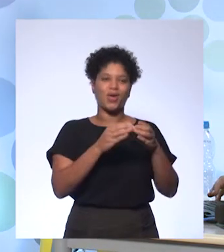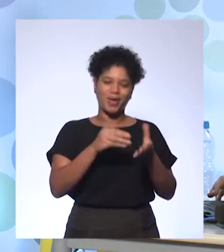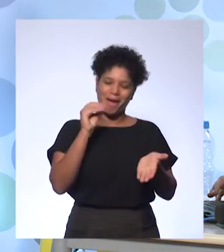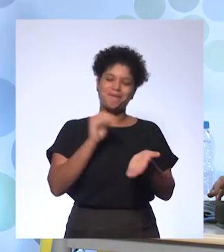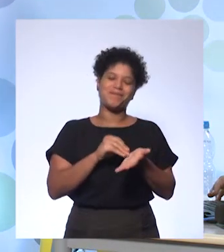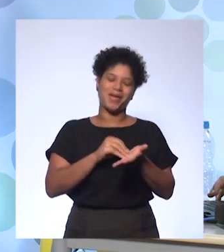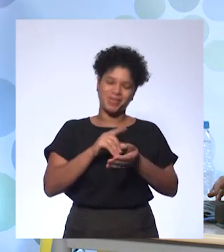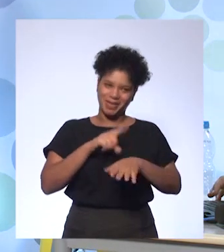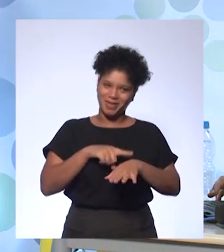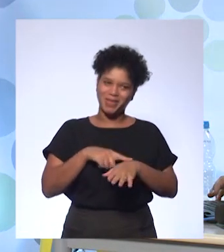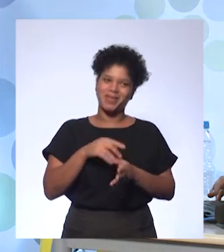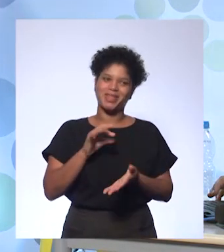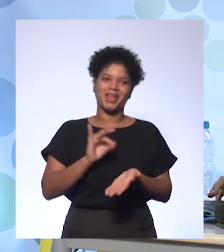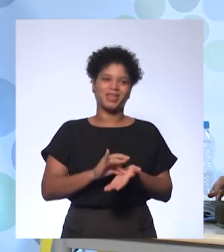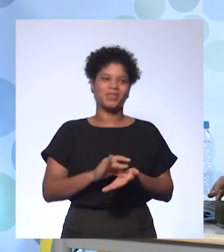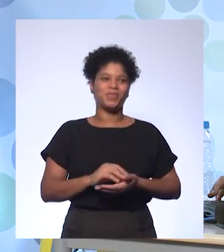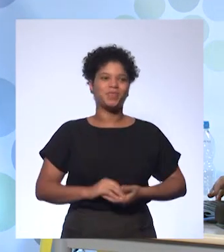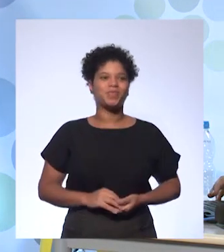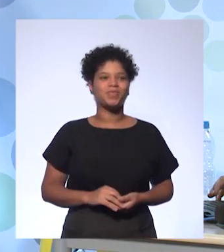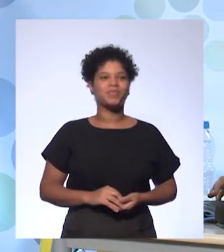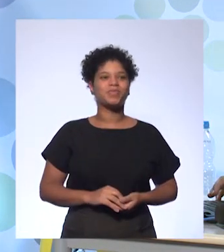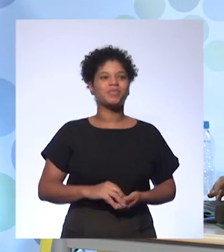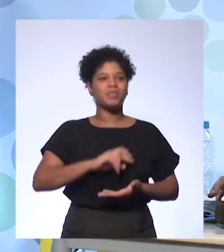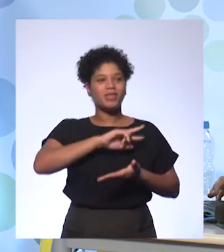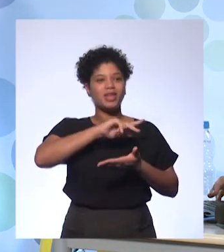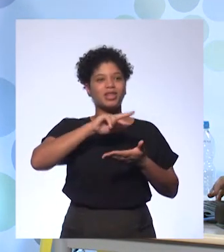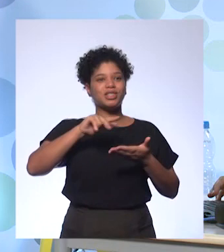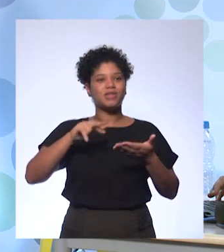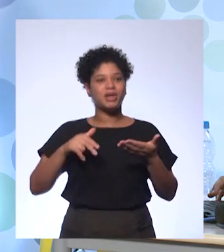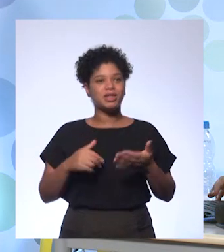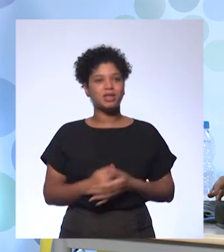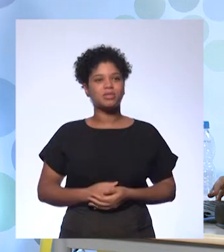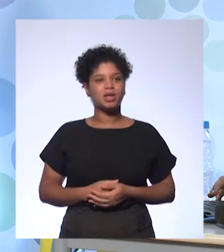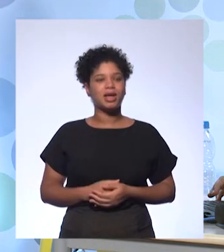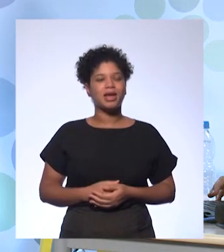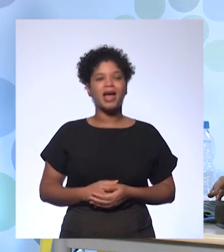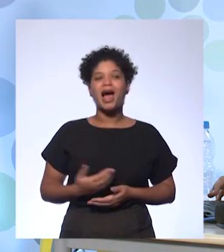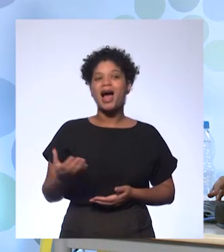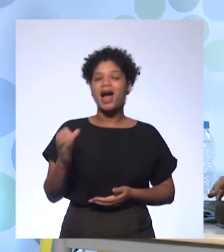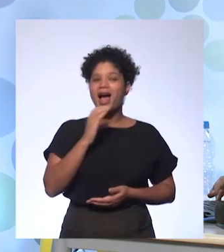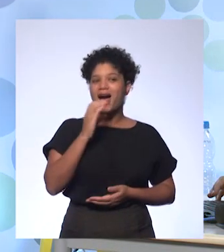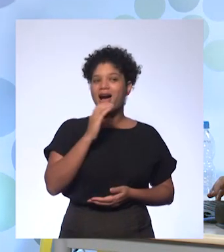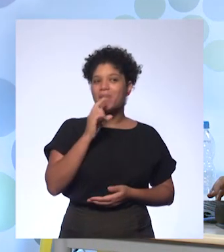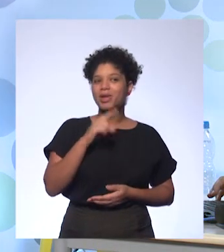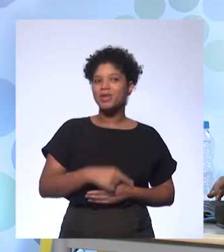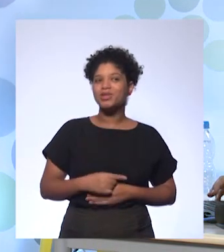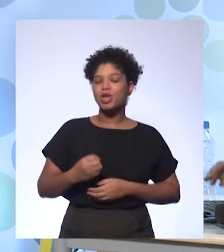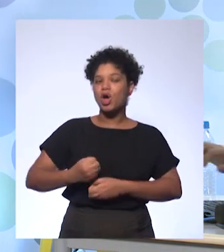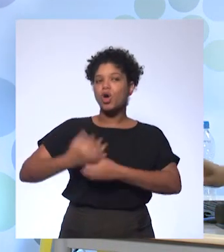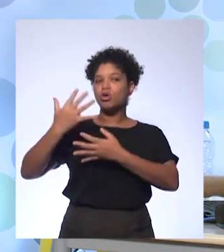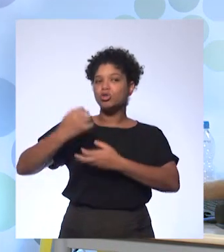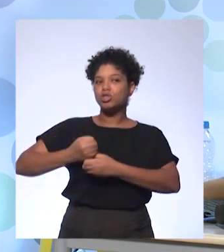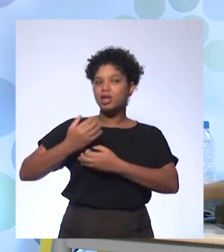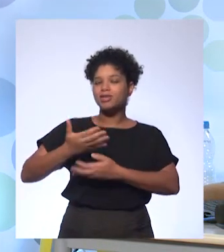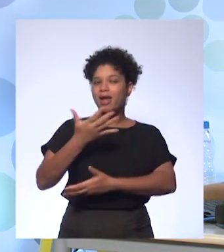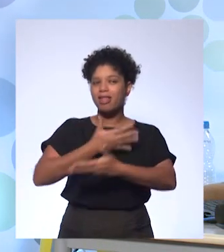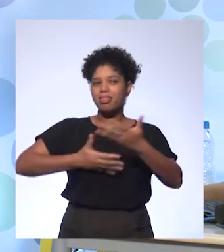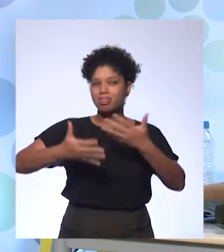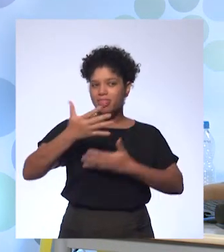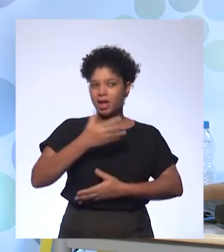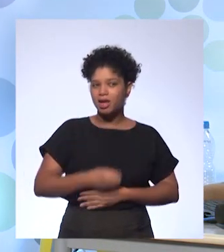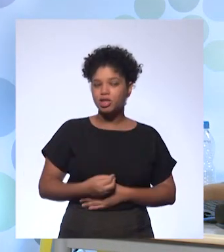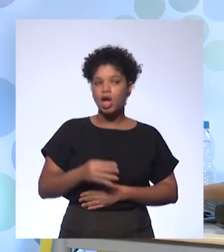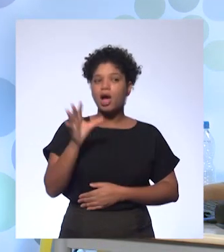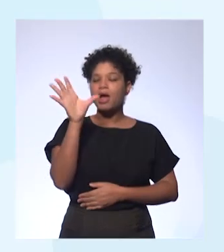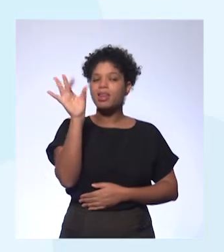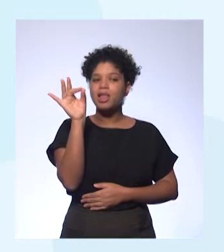faltar tempo. Então, são muito diversos aí. E uma interaçãozinha com vocês é o seguinte: os esqueletos